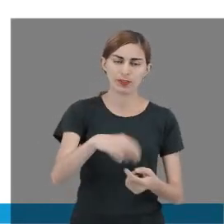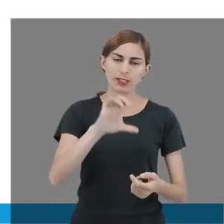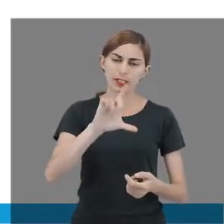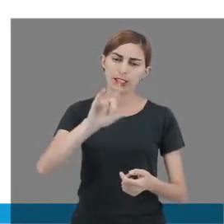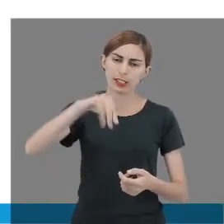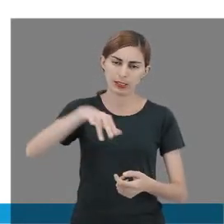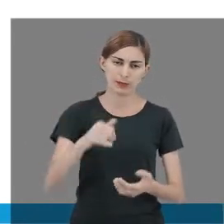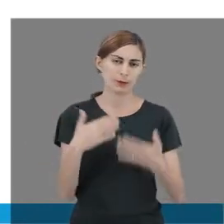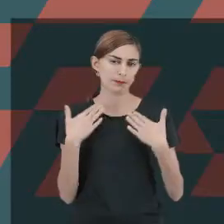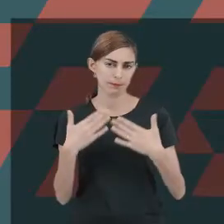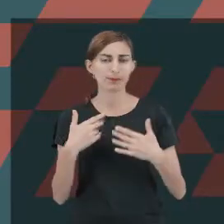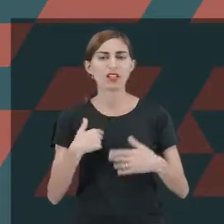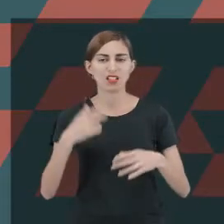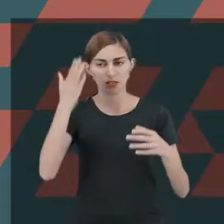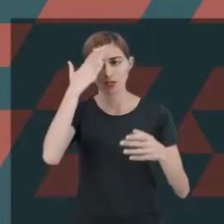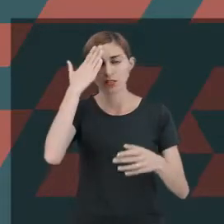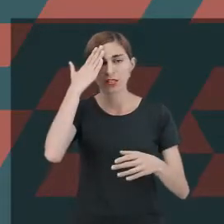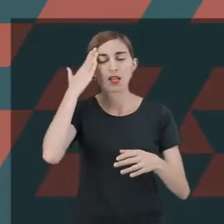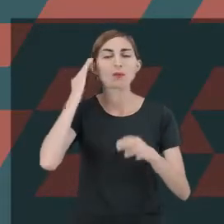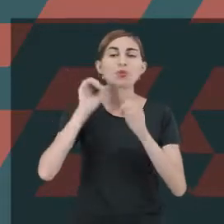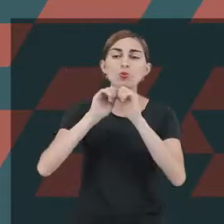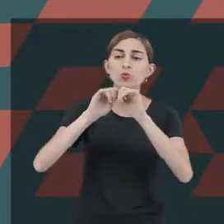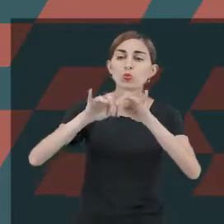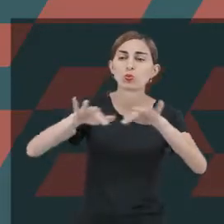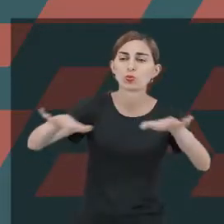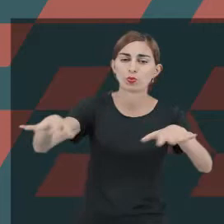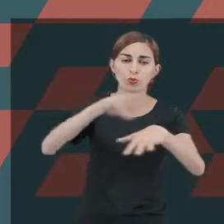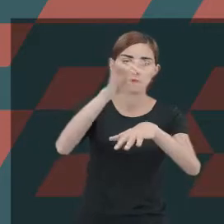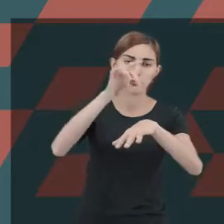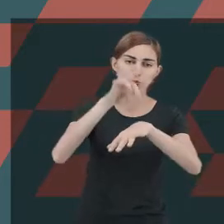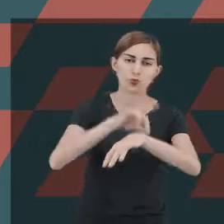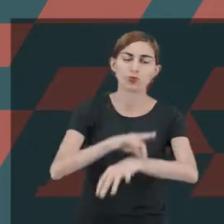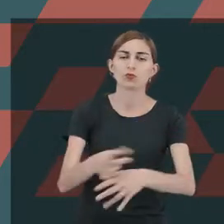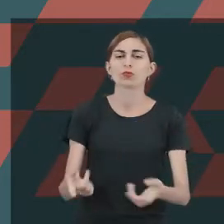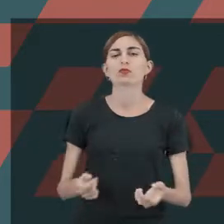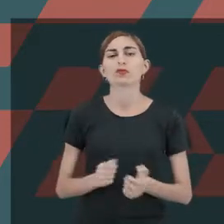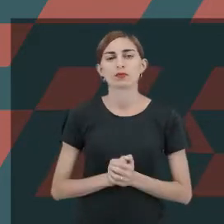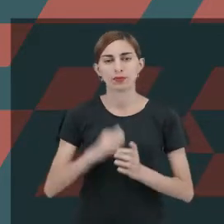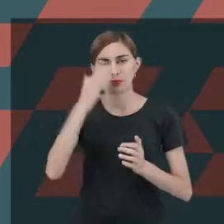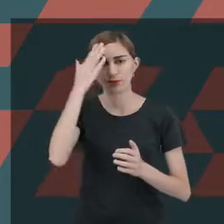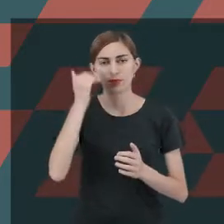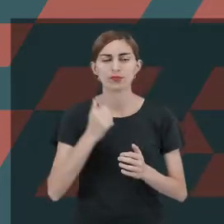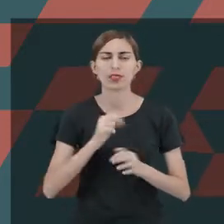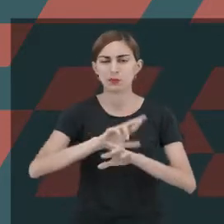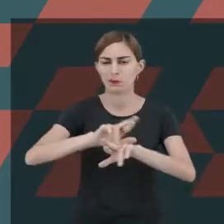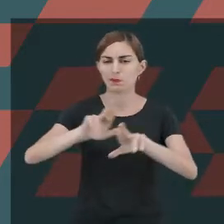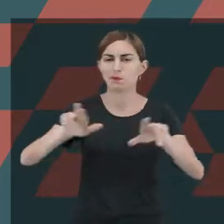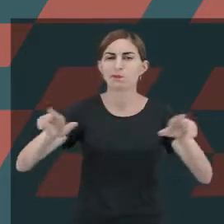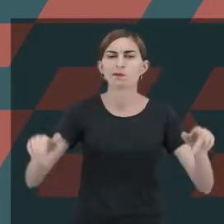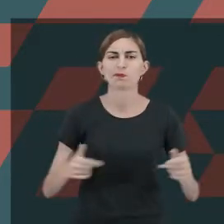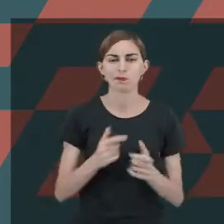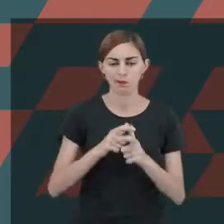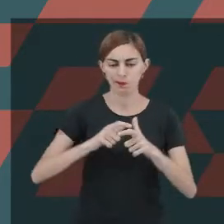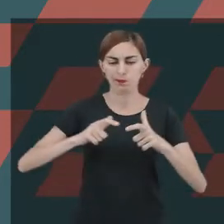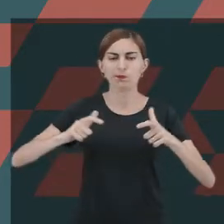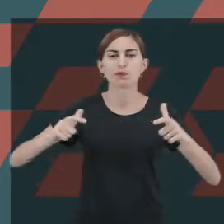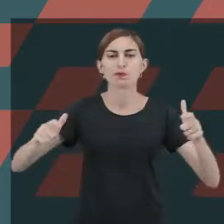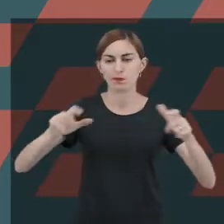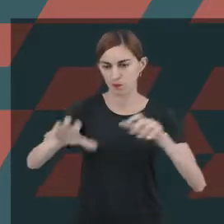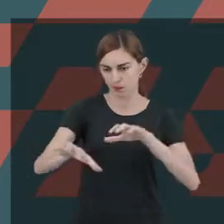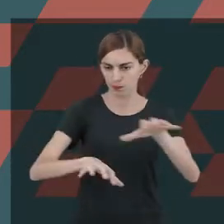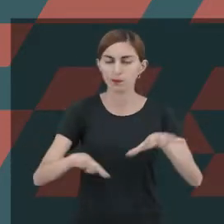sabe que propicia a proliferação do mosquito, e isso é um dos fatores que aumenta a incidência nessa